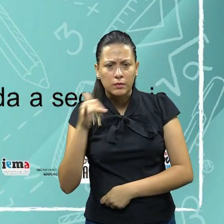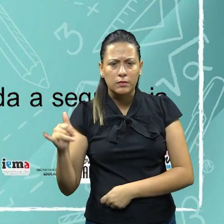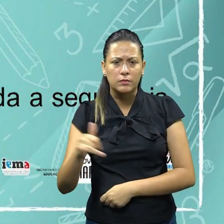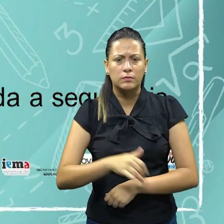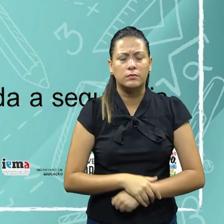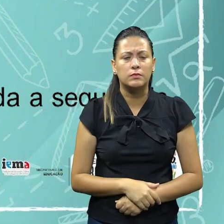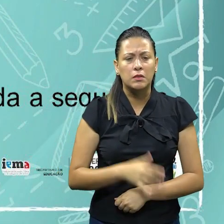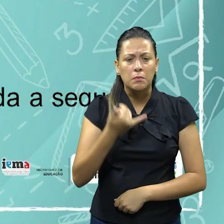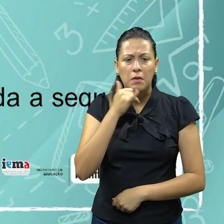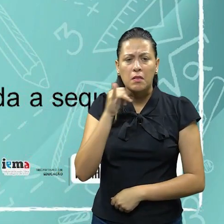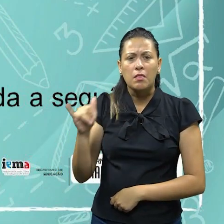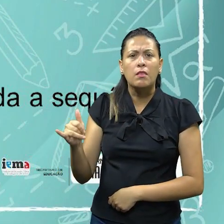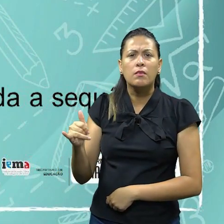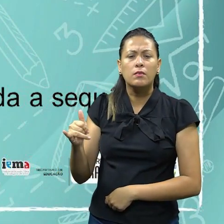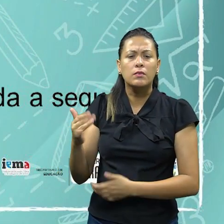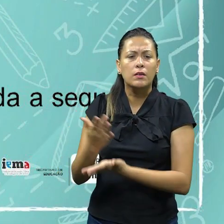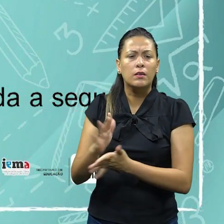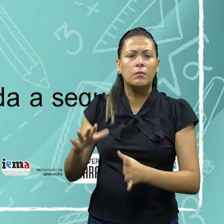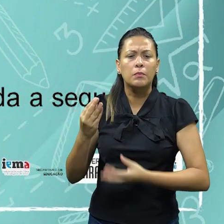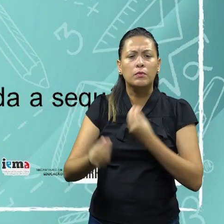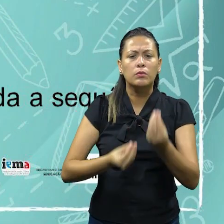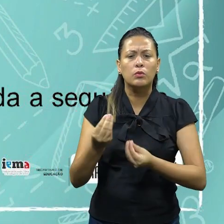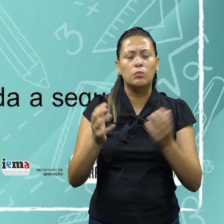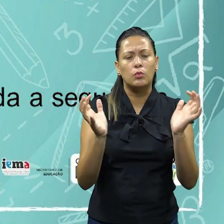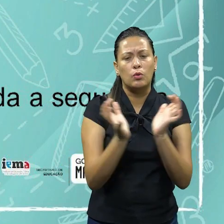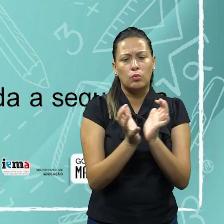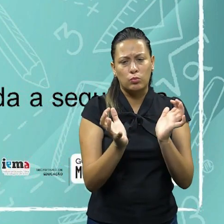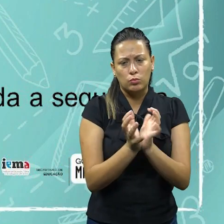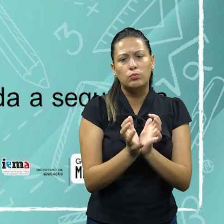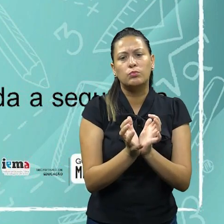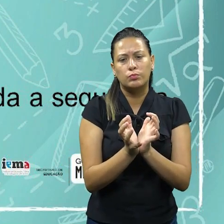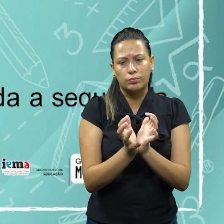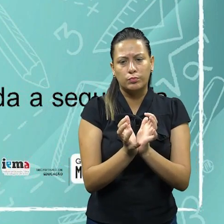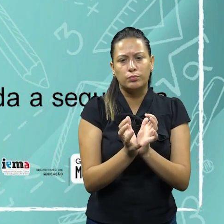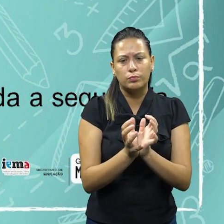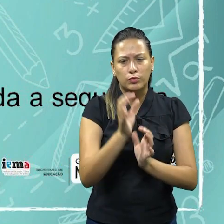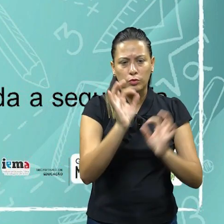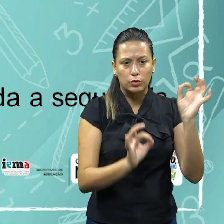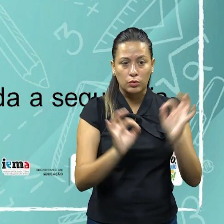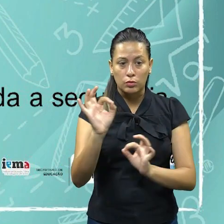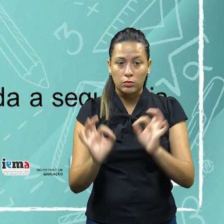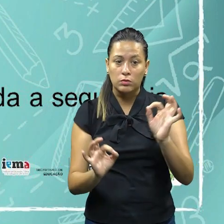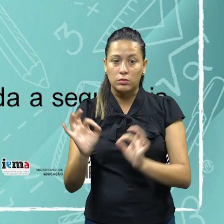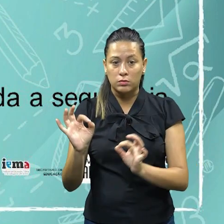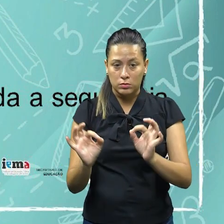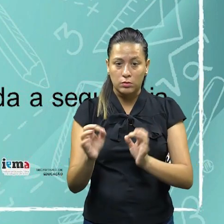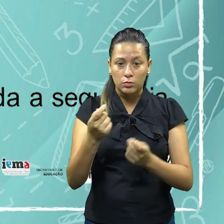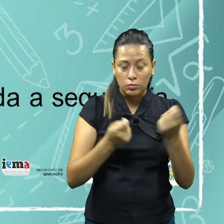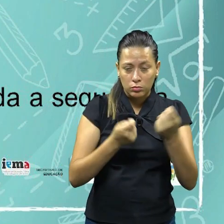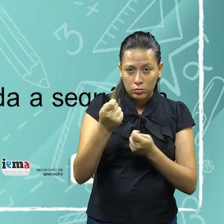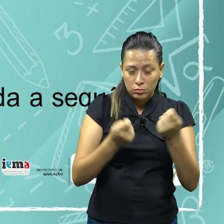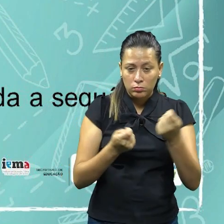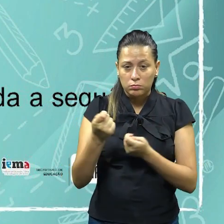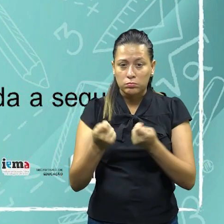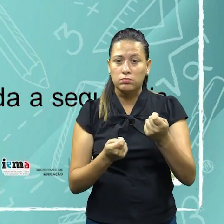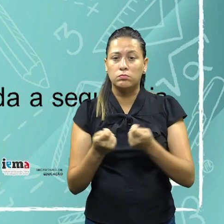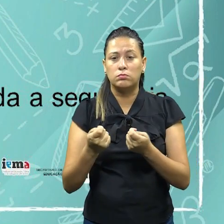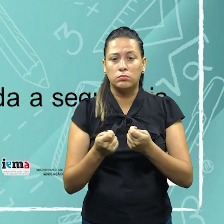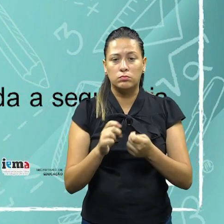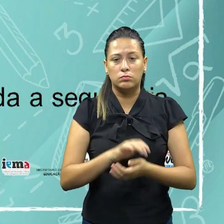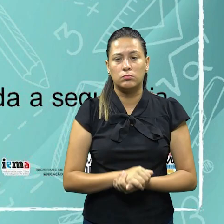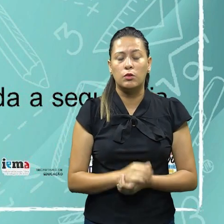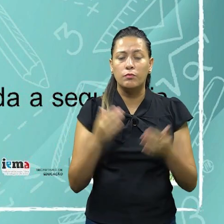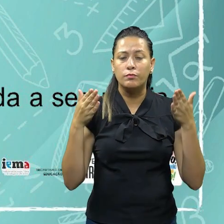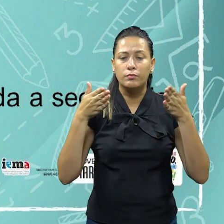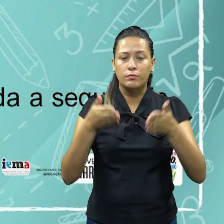Desenergização. A desenergização é um conjunto de ações coordenadas, sequenciadas e controladas, destinadas